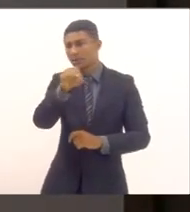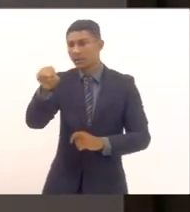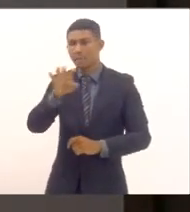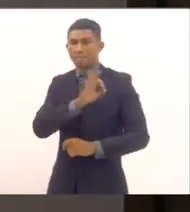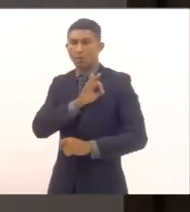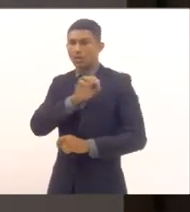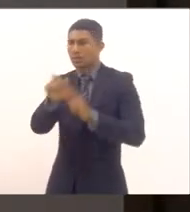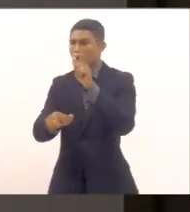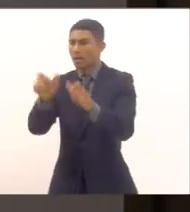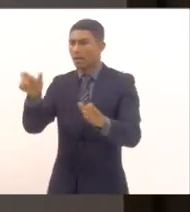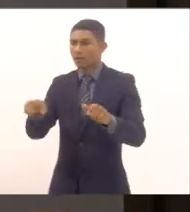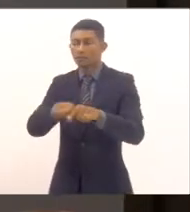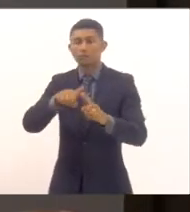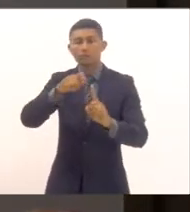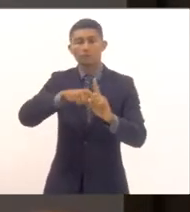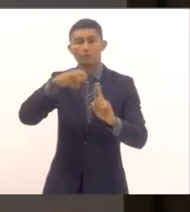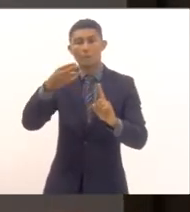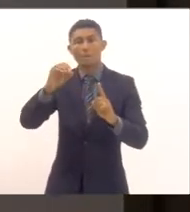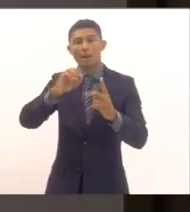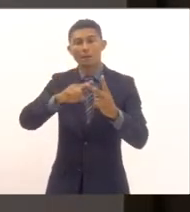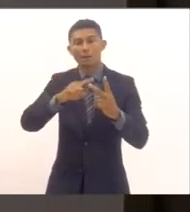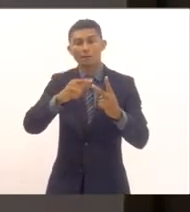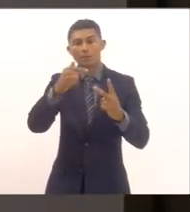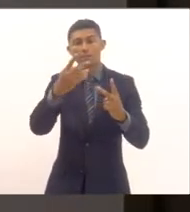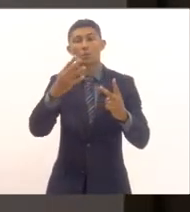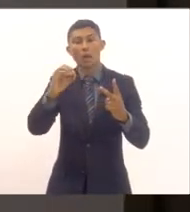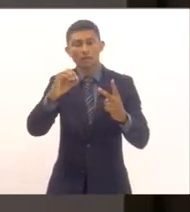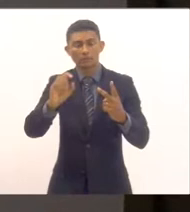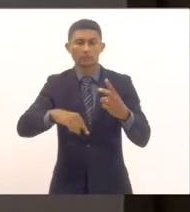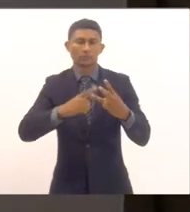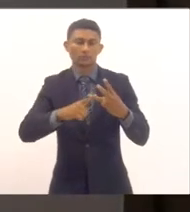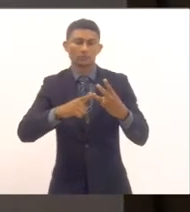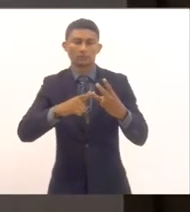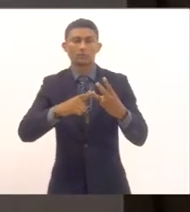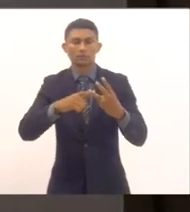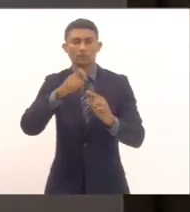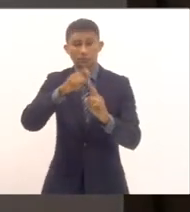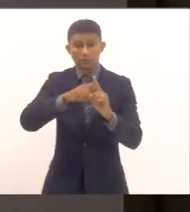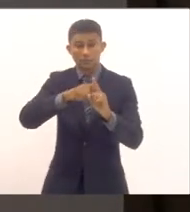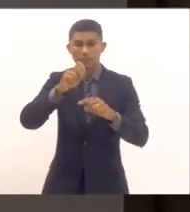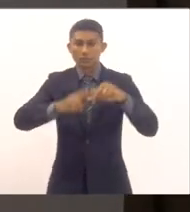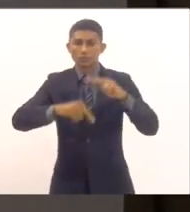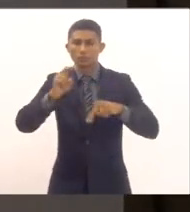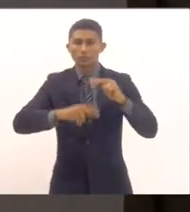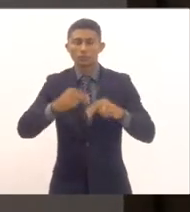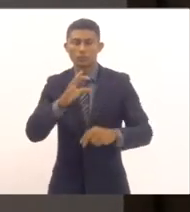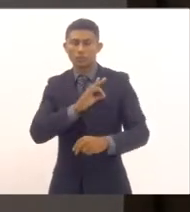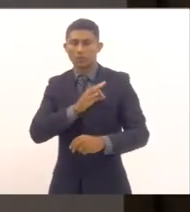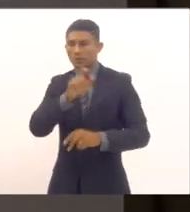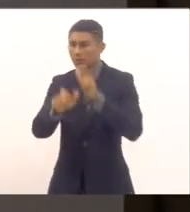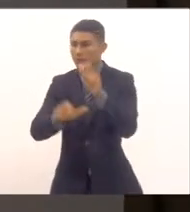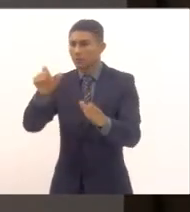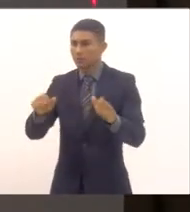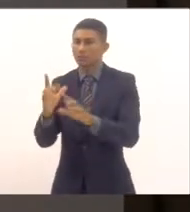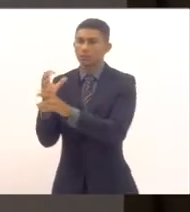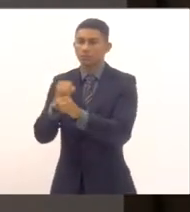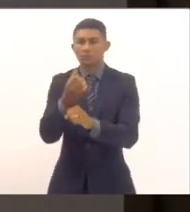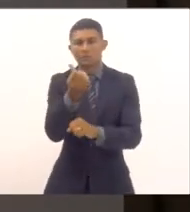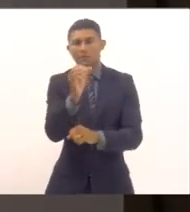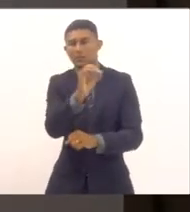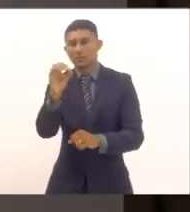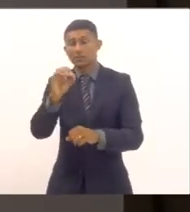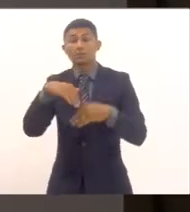Maio 740e em junho mas aplicamos 600 policiais militares nessas operações